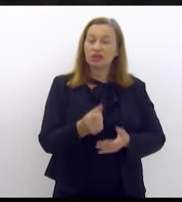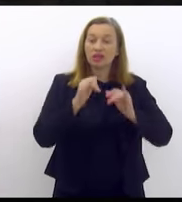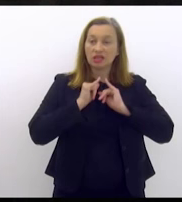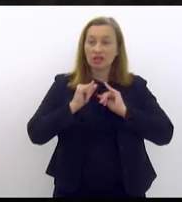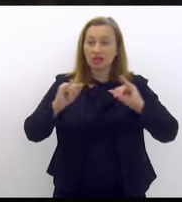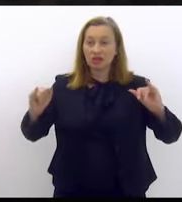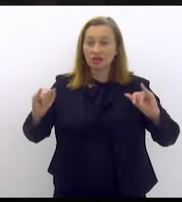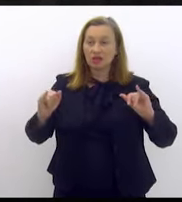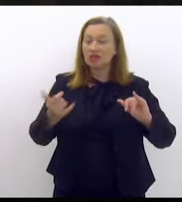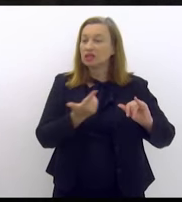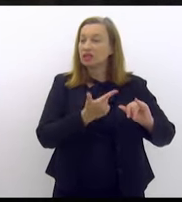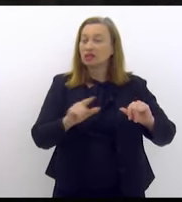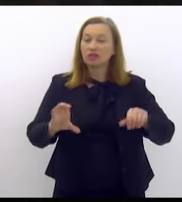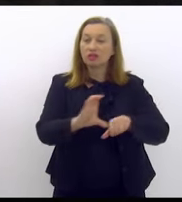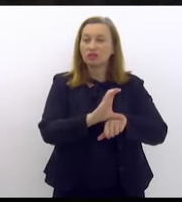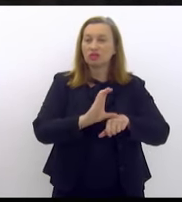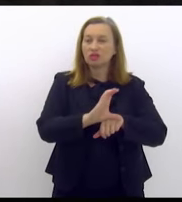a